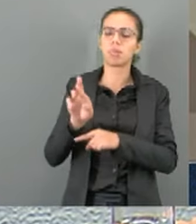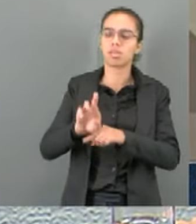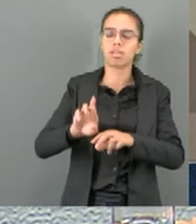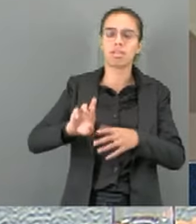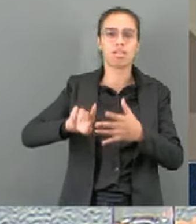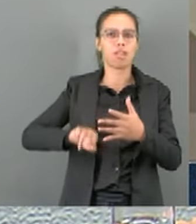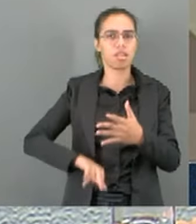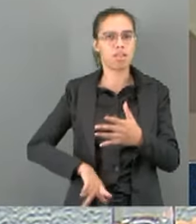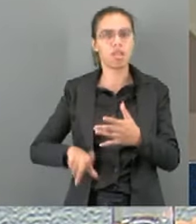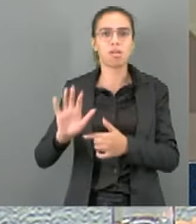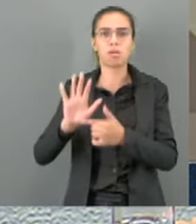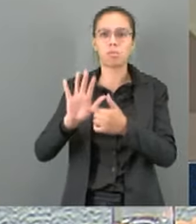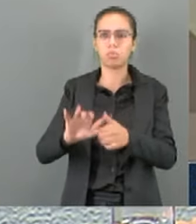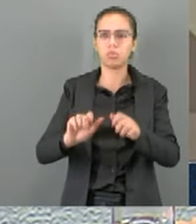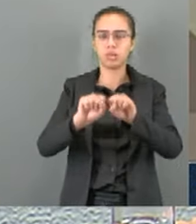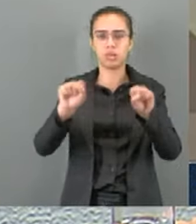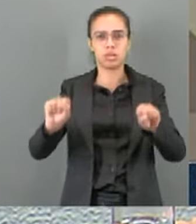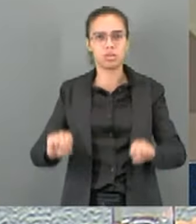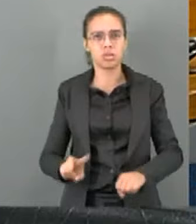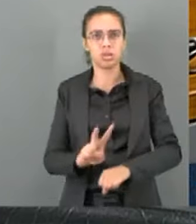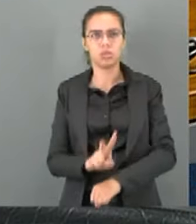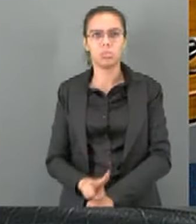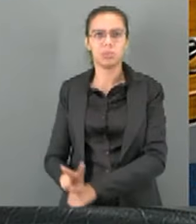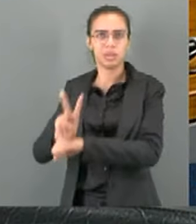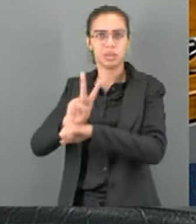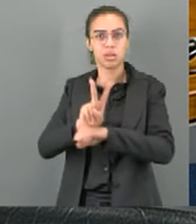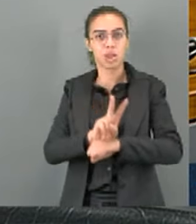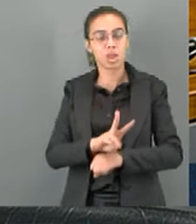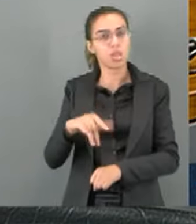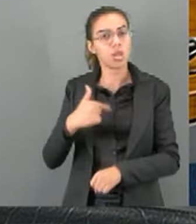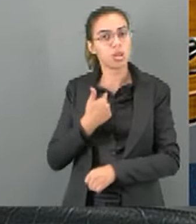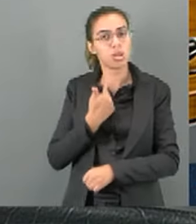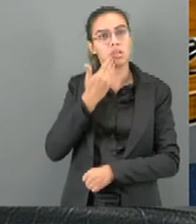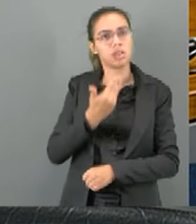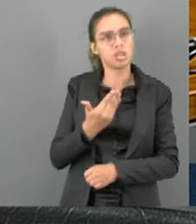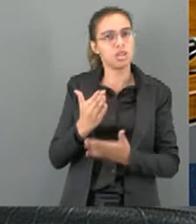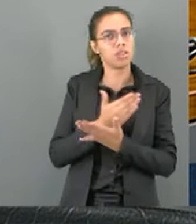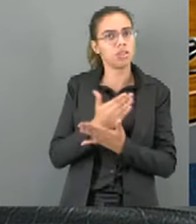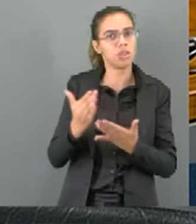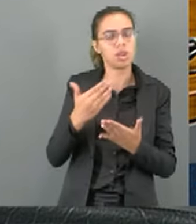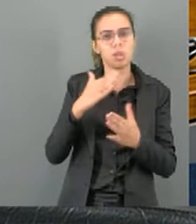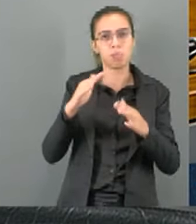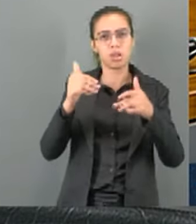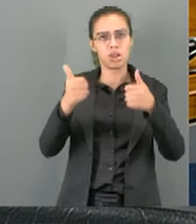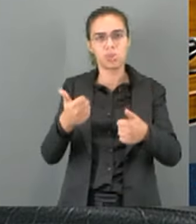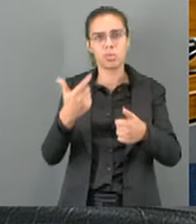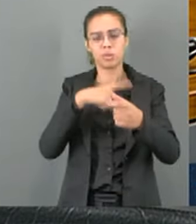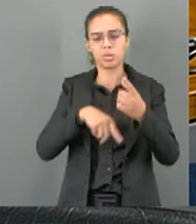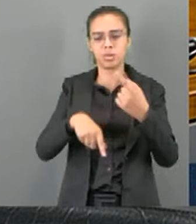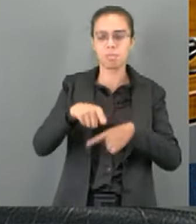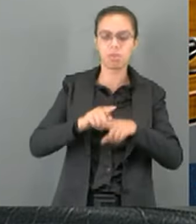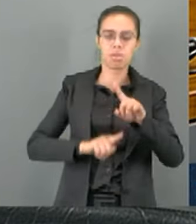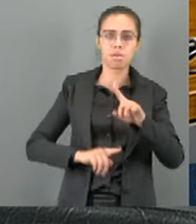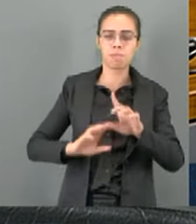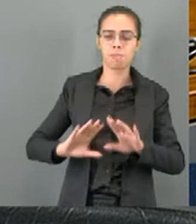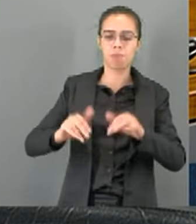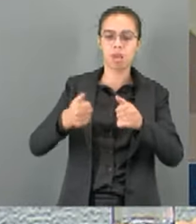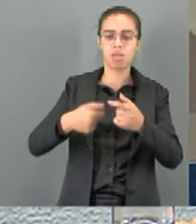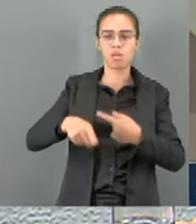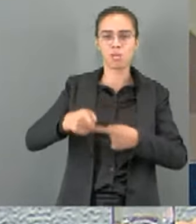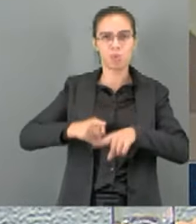sistema deles de monitoramento, a gente sugeriu algumas melhorias, aperfeiçoamentos e eu